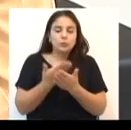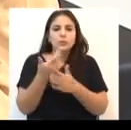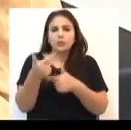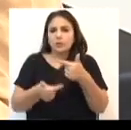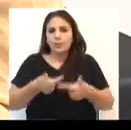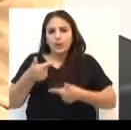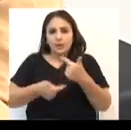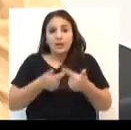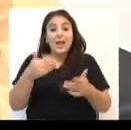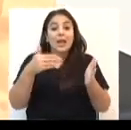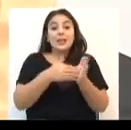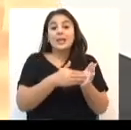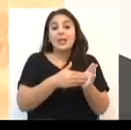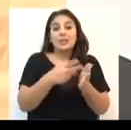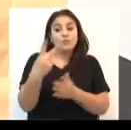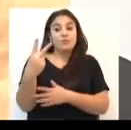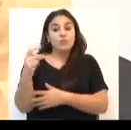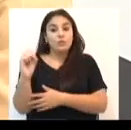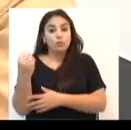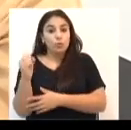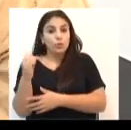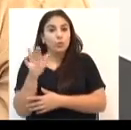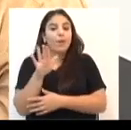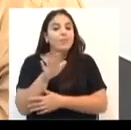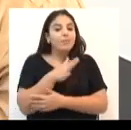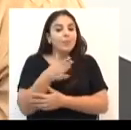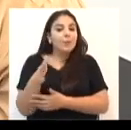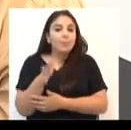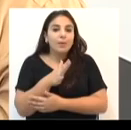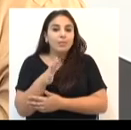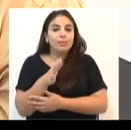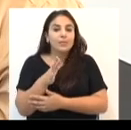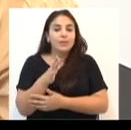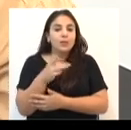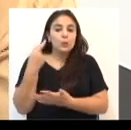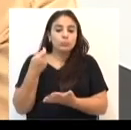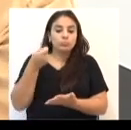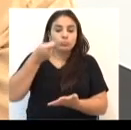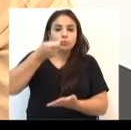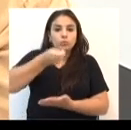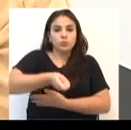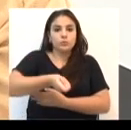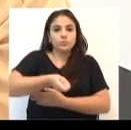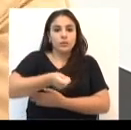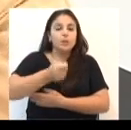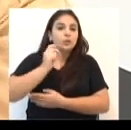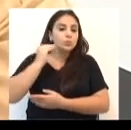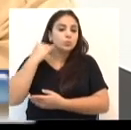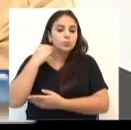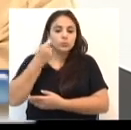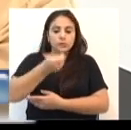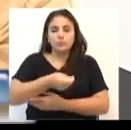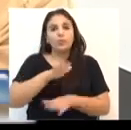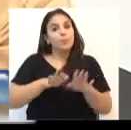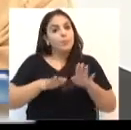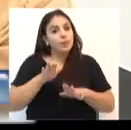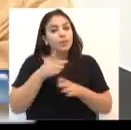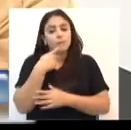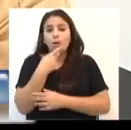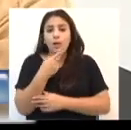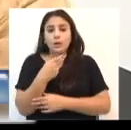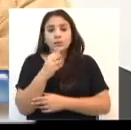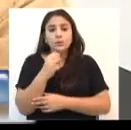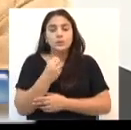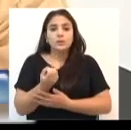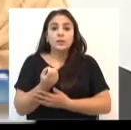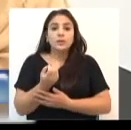estudando, trabalhando, é até 28, vai depender da sentença do juiz. Então, não quer dizer que tem, mas eu acho importante até porque se